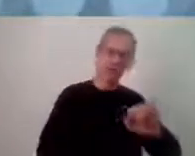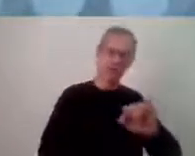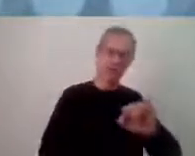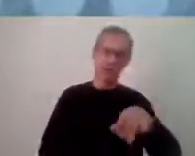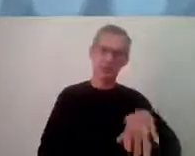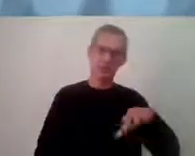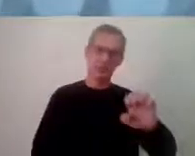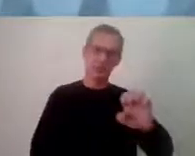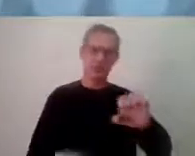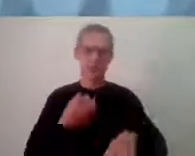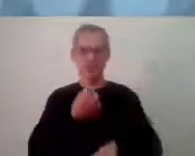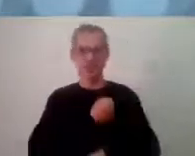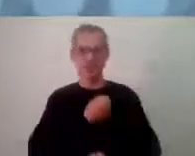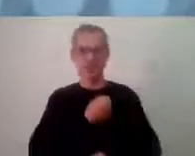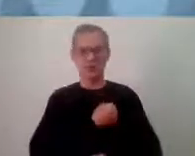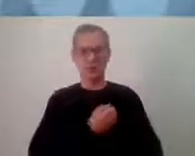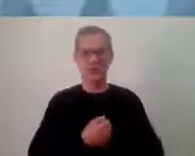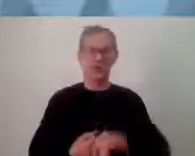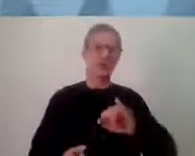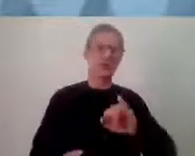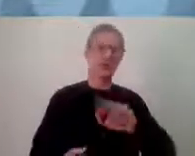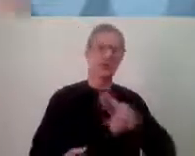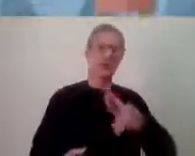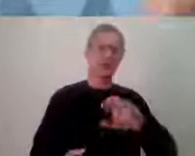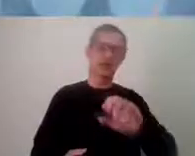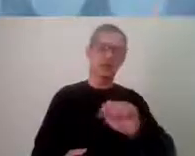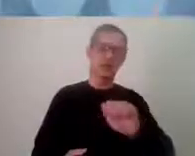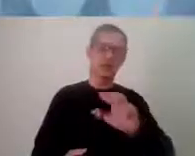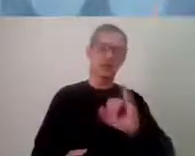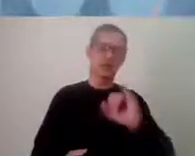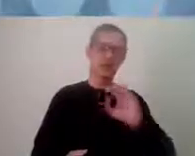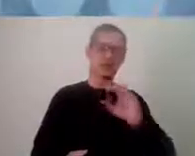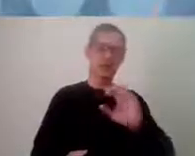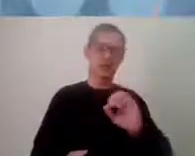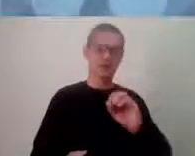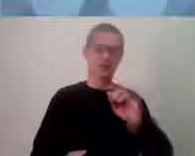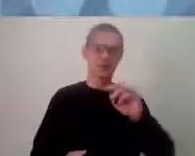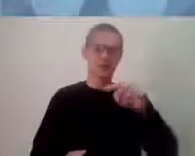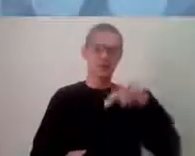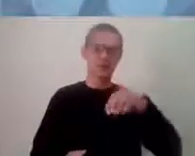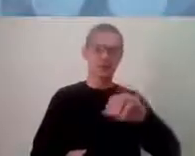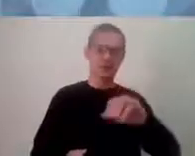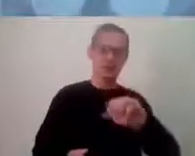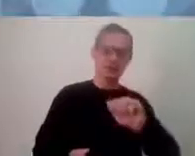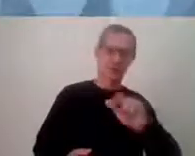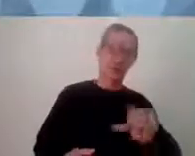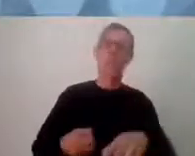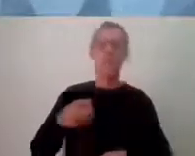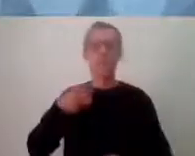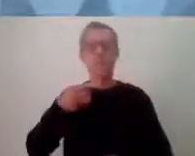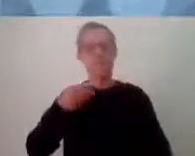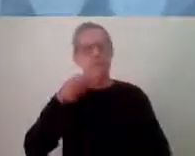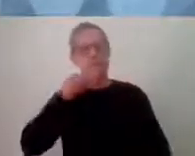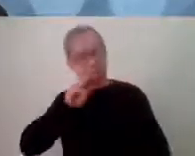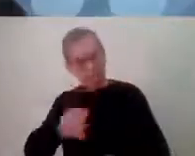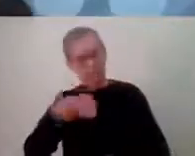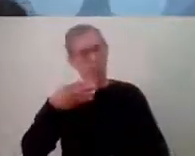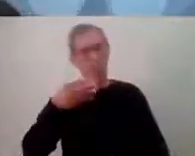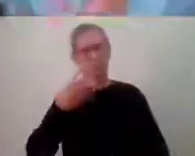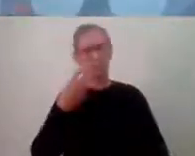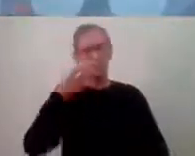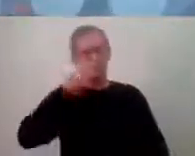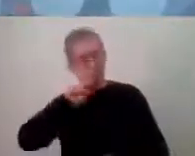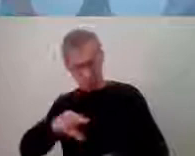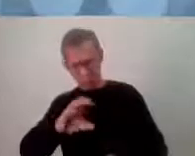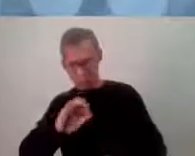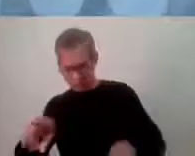são números, né, irracionais. Pode ser 1 milhão, 2 milhões, pode ser 0. Ah, professora, então tem que